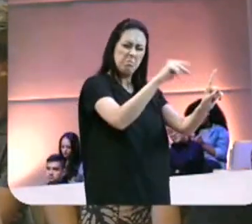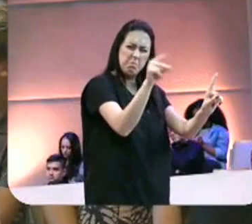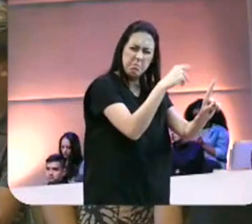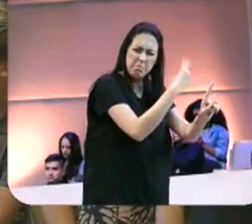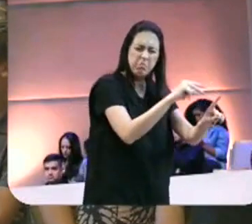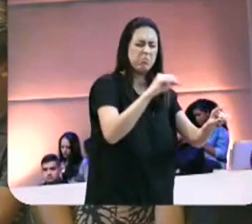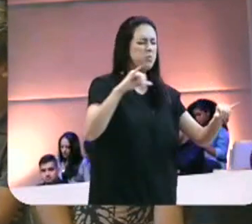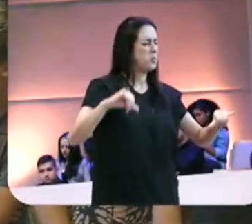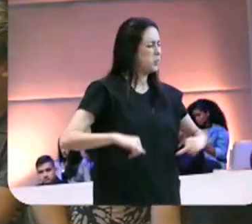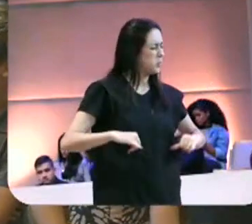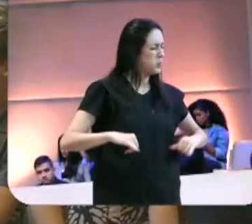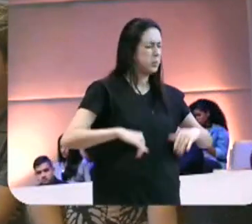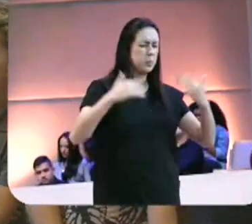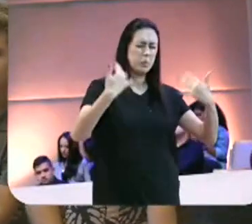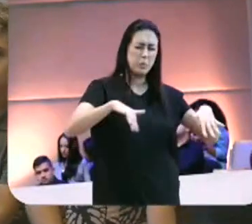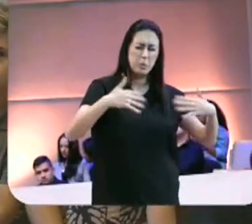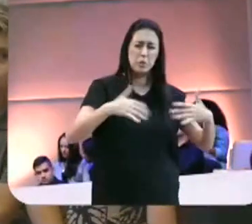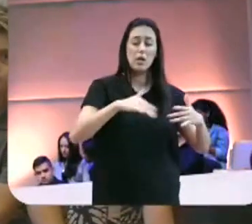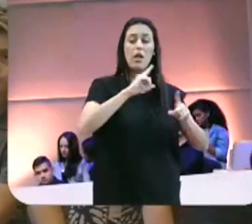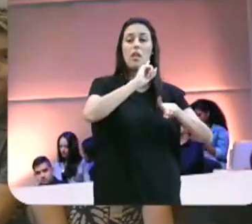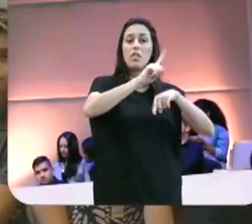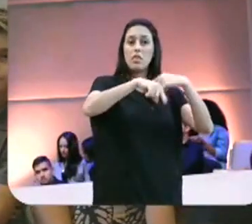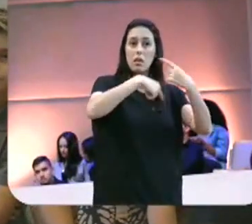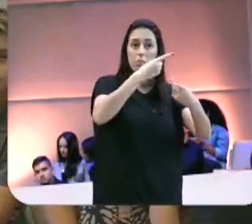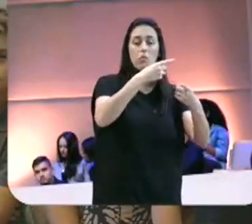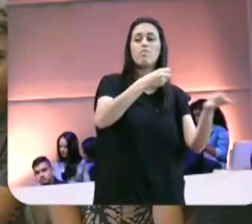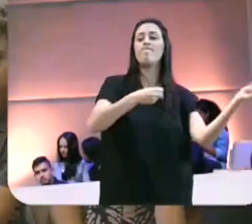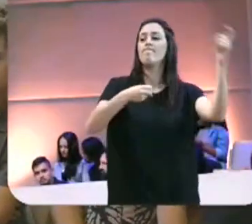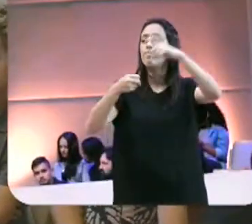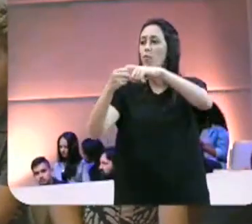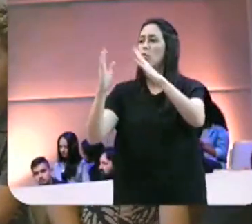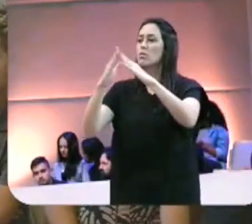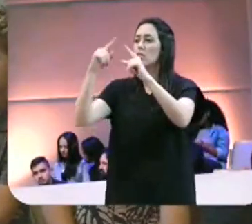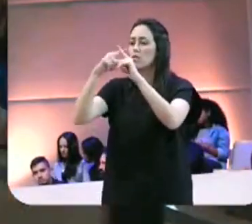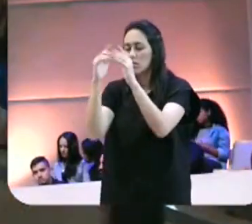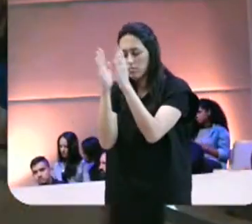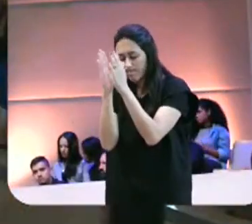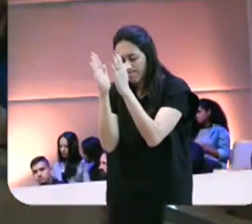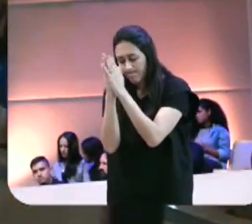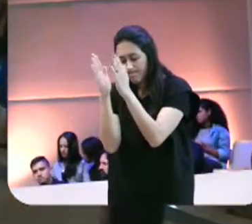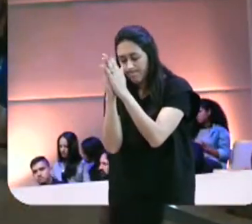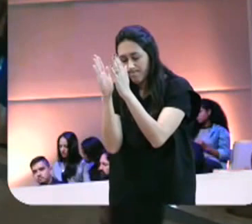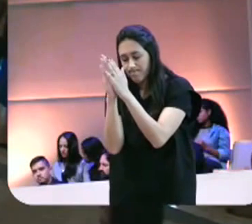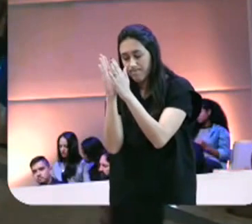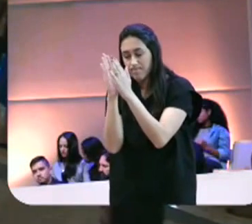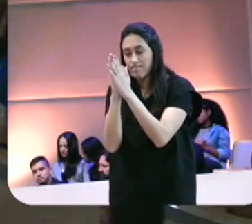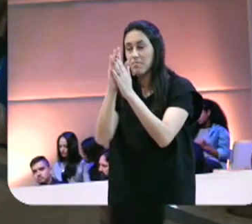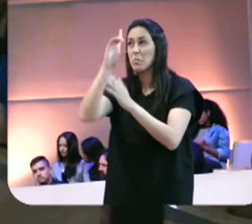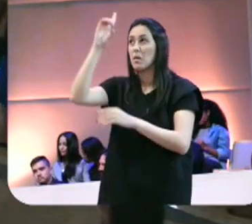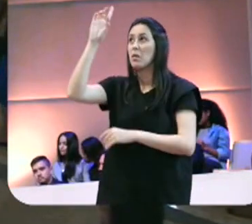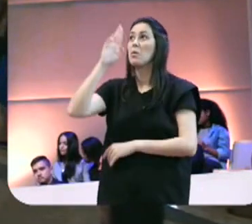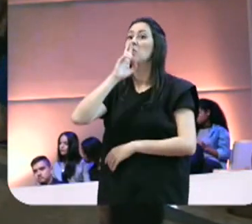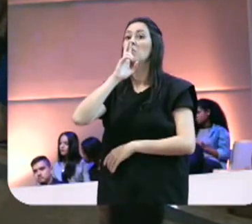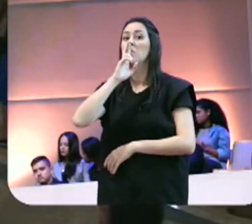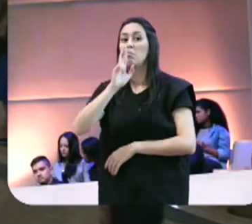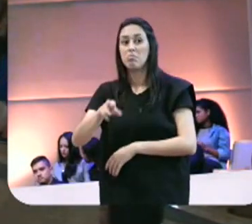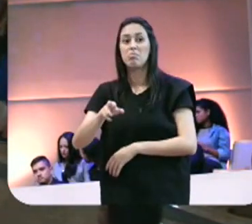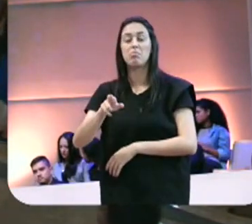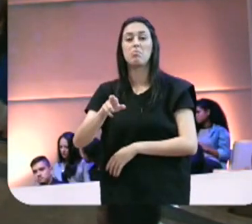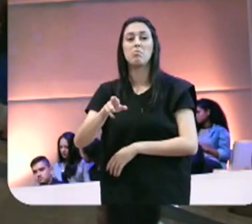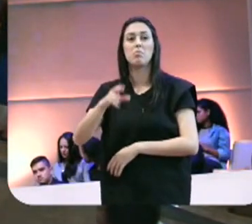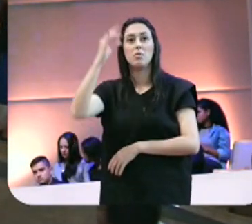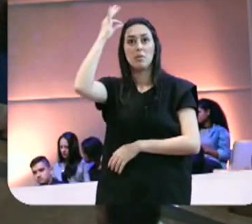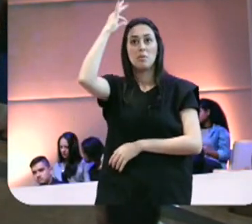assim que eles são libertos, eles voltam para a igreja e vão orar. E como resposta a essa oração, a Bíblia diz que o Espírito